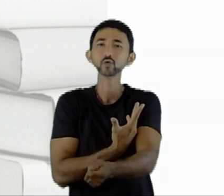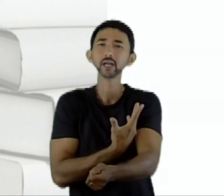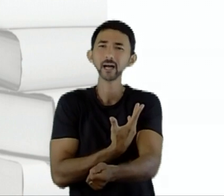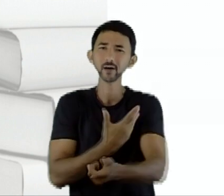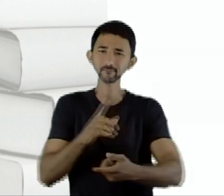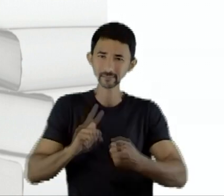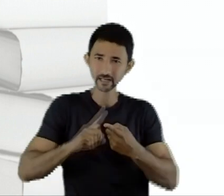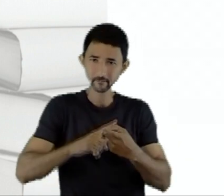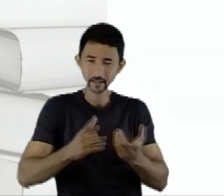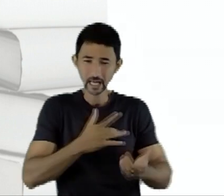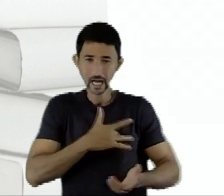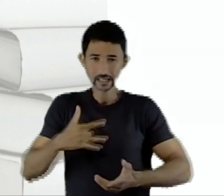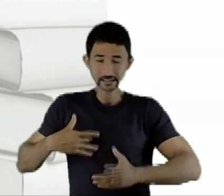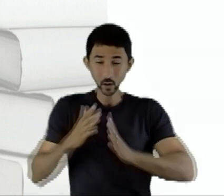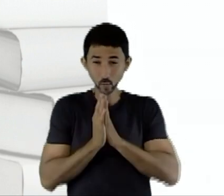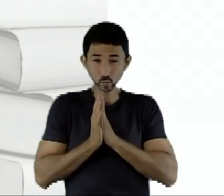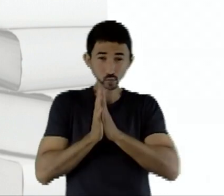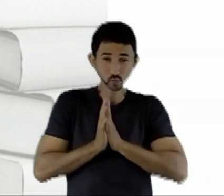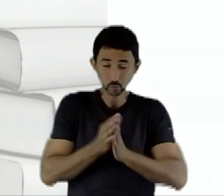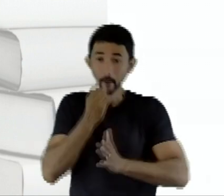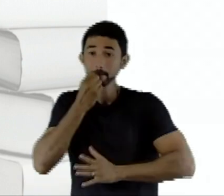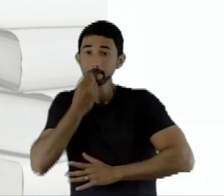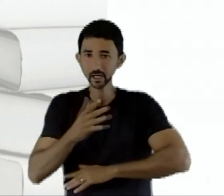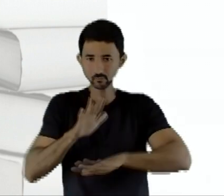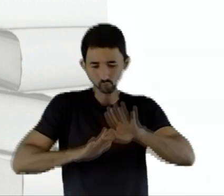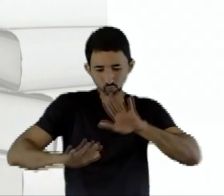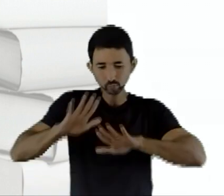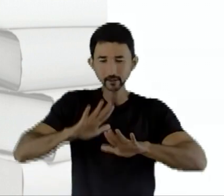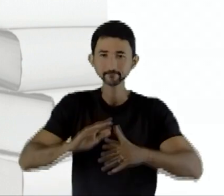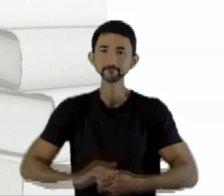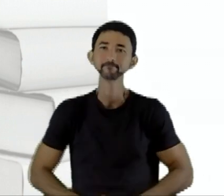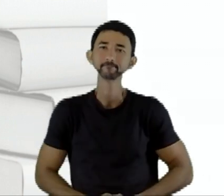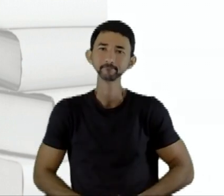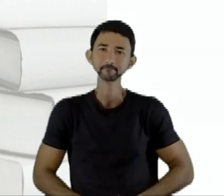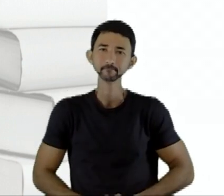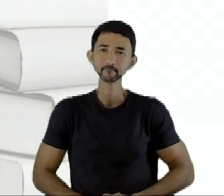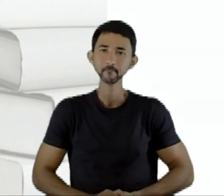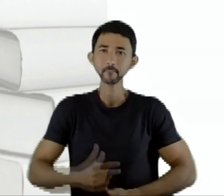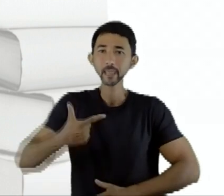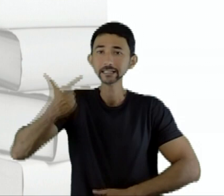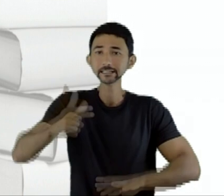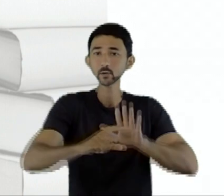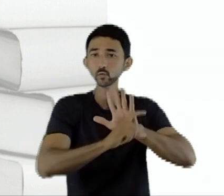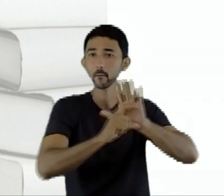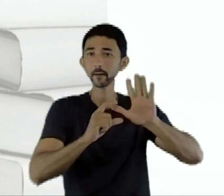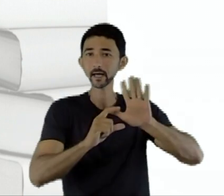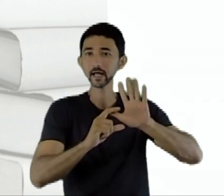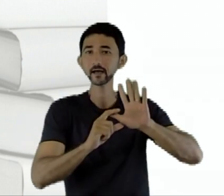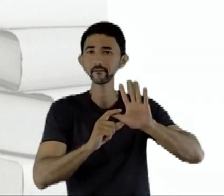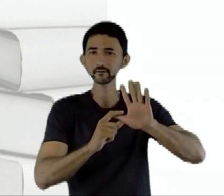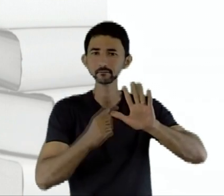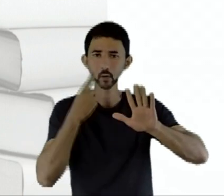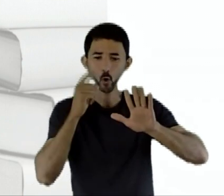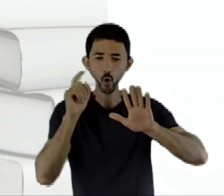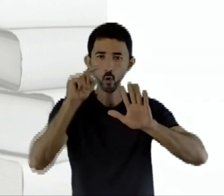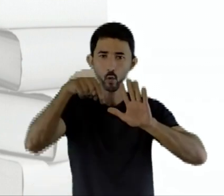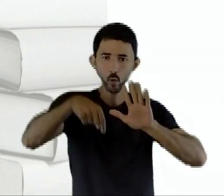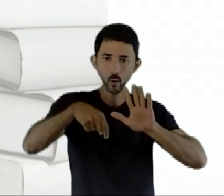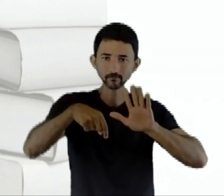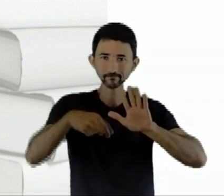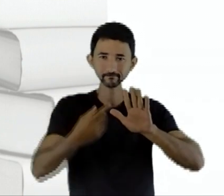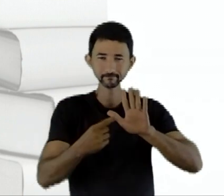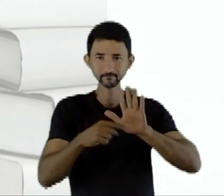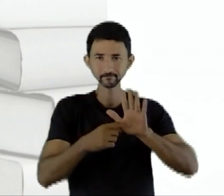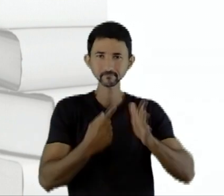espiritual ela também seja bem cuidada. Aqui nesse segundo parágrafo, onde você vê a setinha